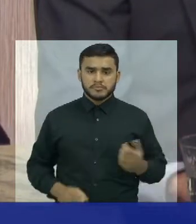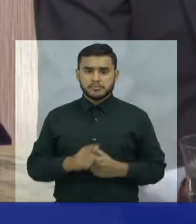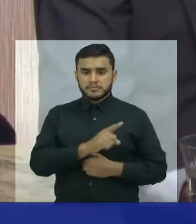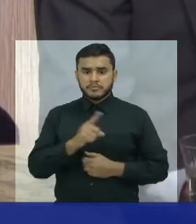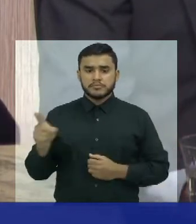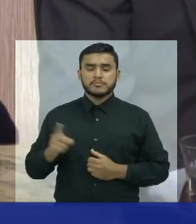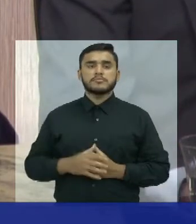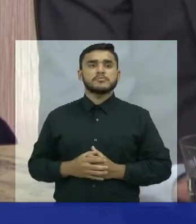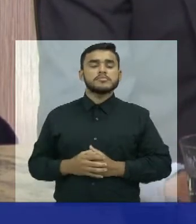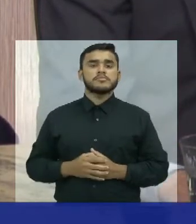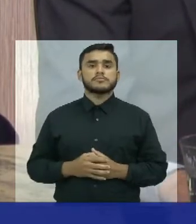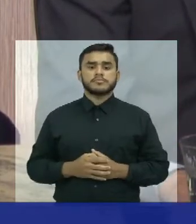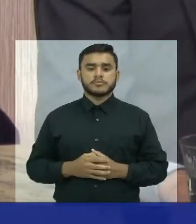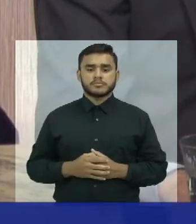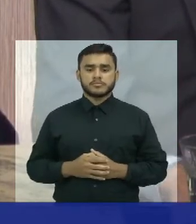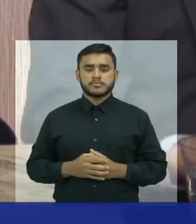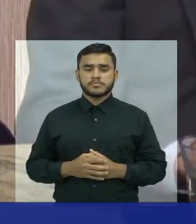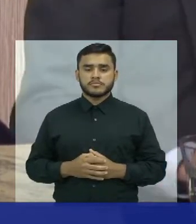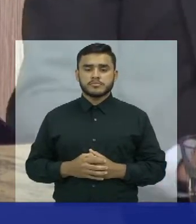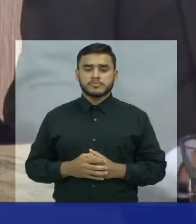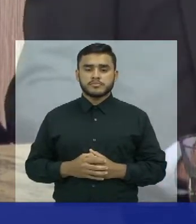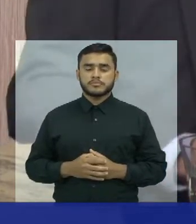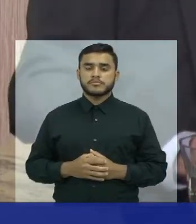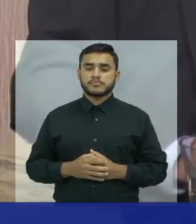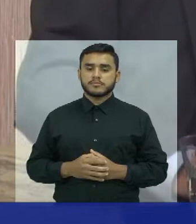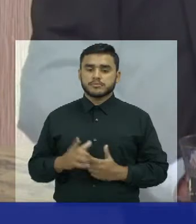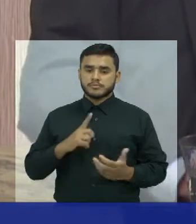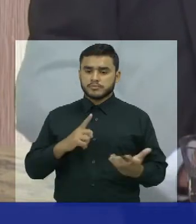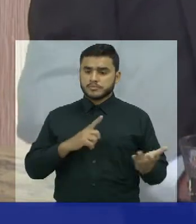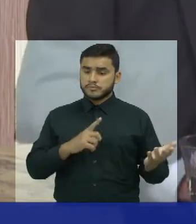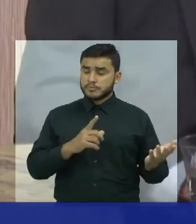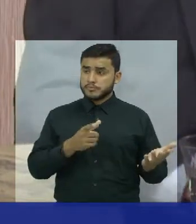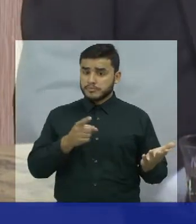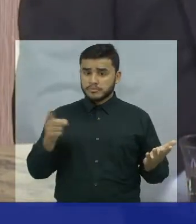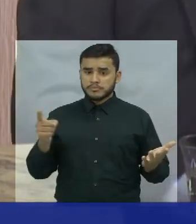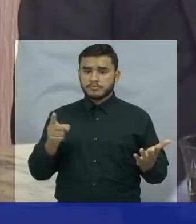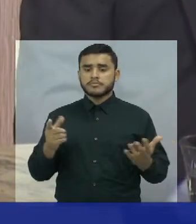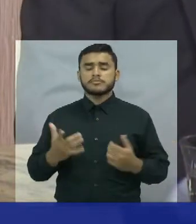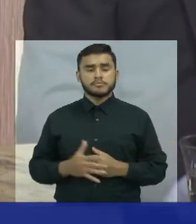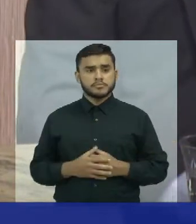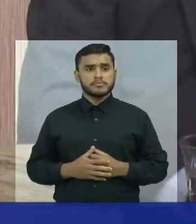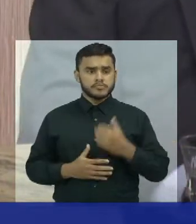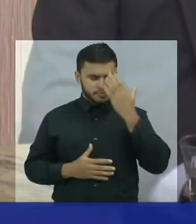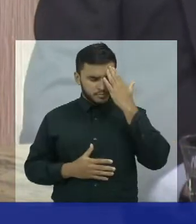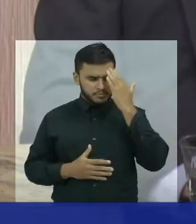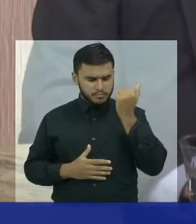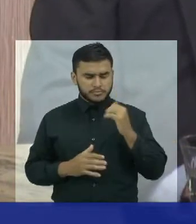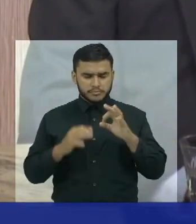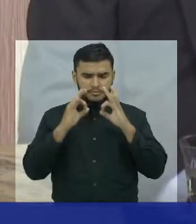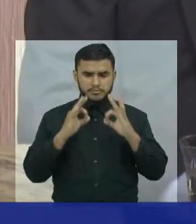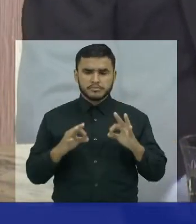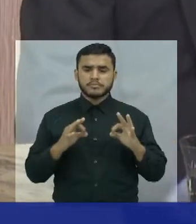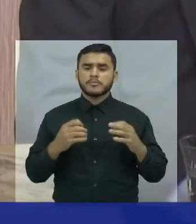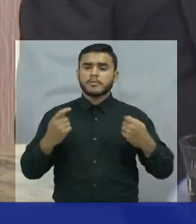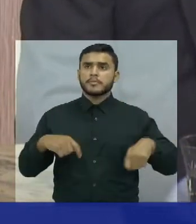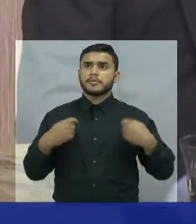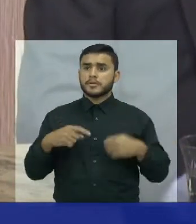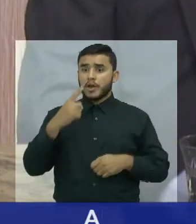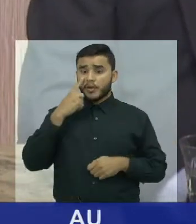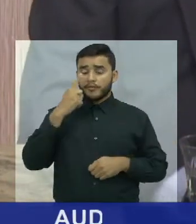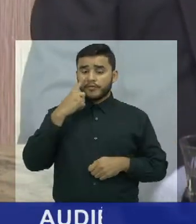assessorias. Além disso, os vereadores, eles têm a oportunidade, como todos, de revisar o que